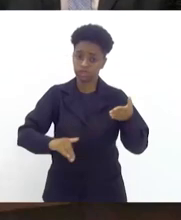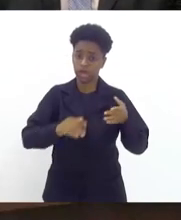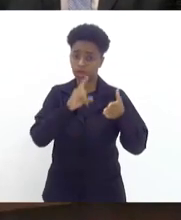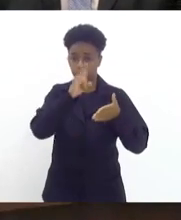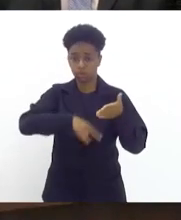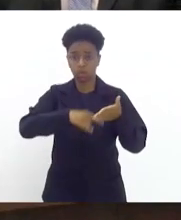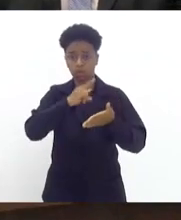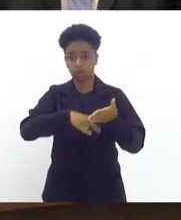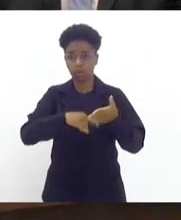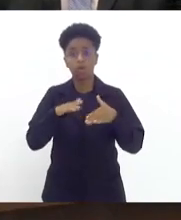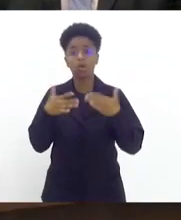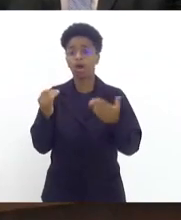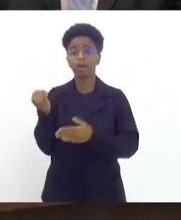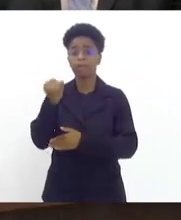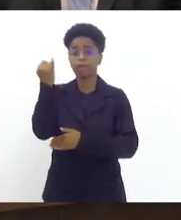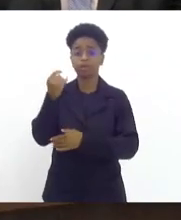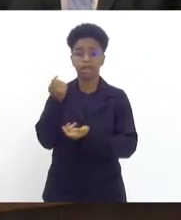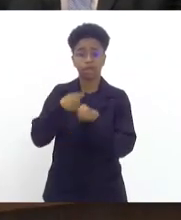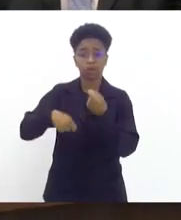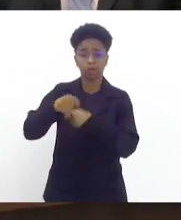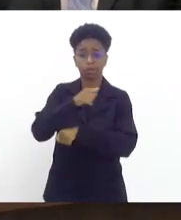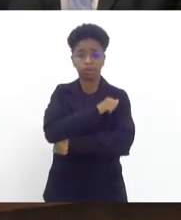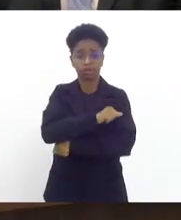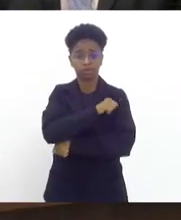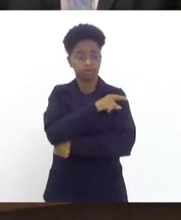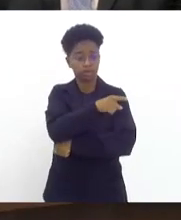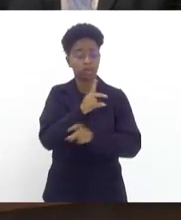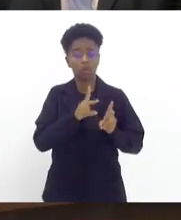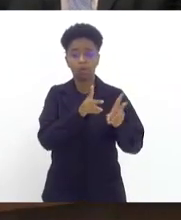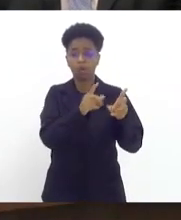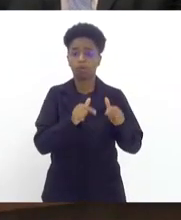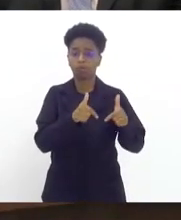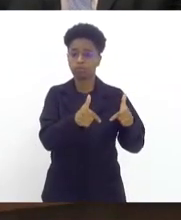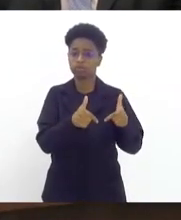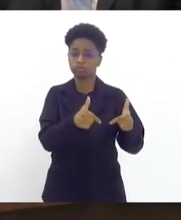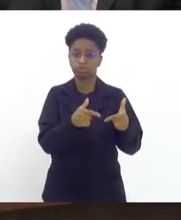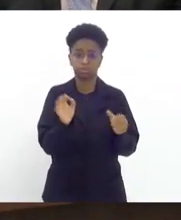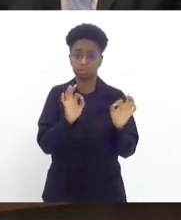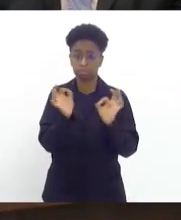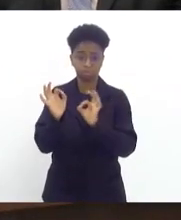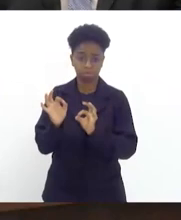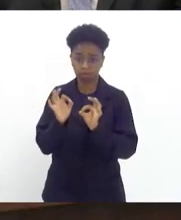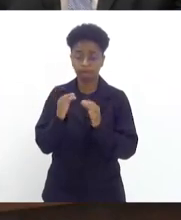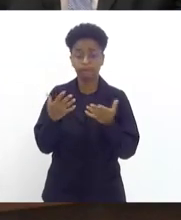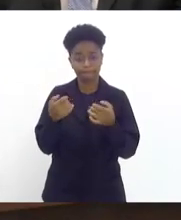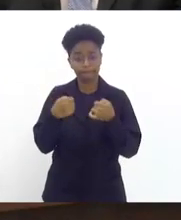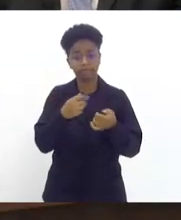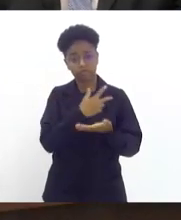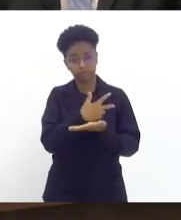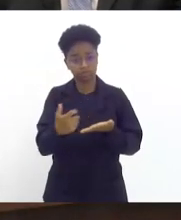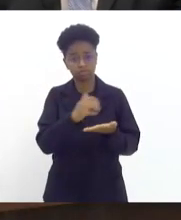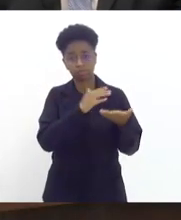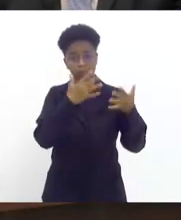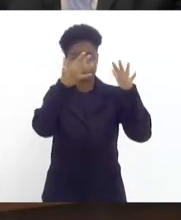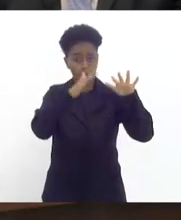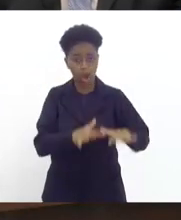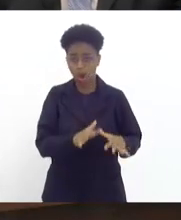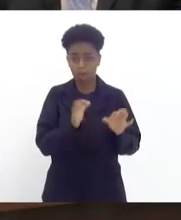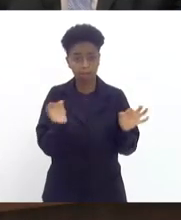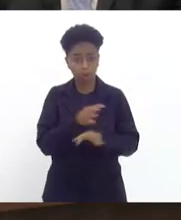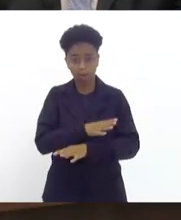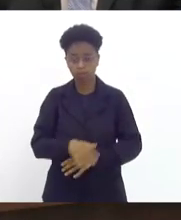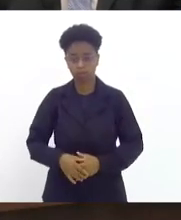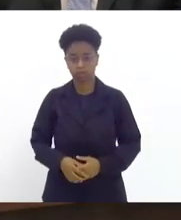qual a importância para a economia do Rio de Janeiro que aqueles ferros velhos da Mangueira tem nenhuma caça aquilo tudo bota baixo e fim de